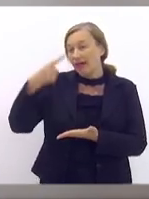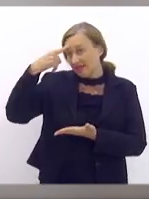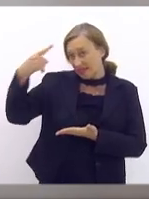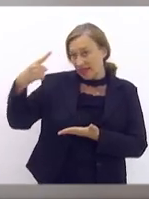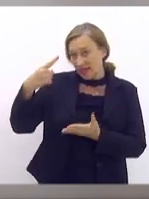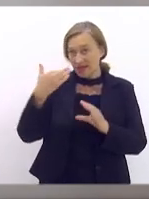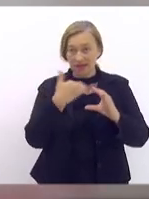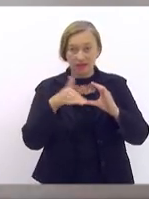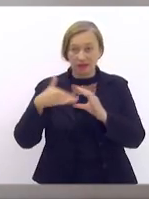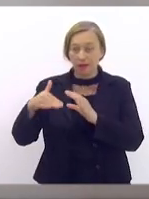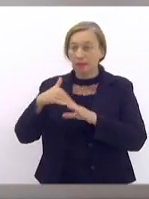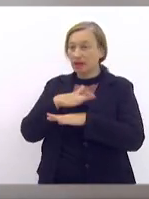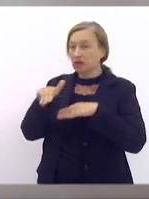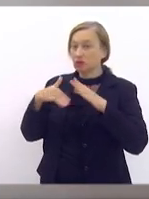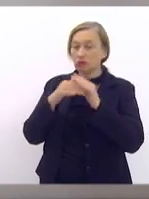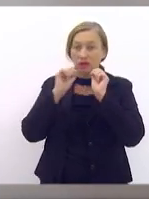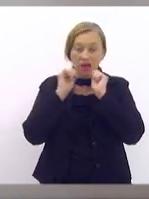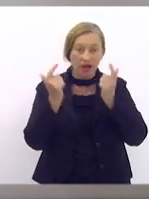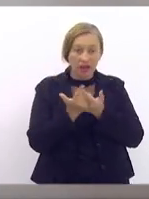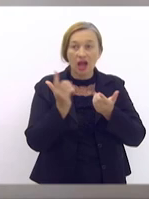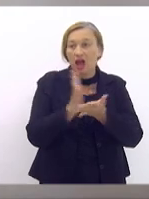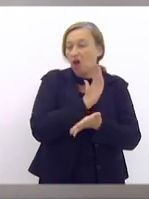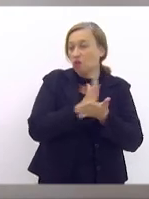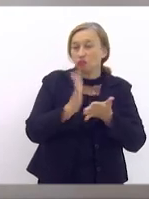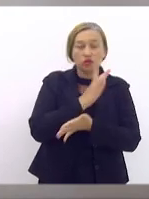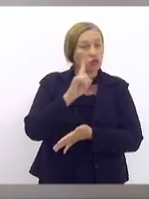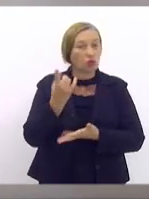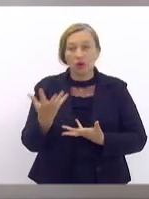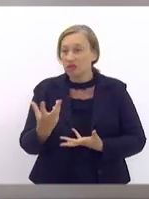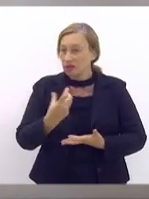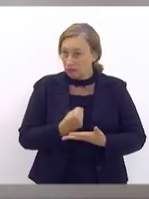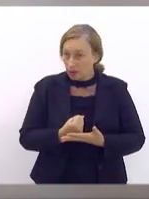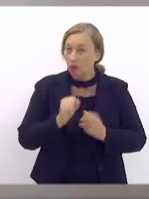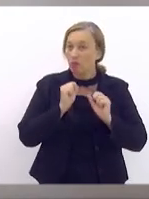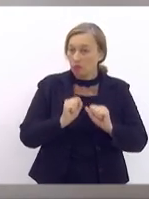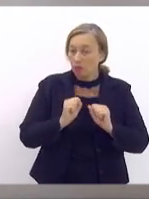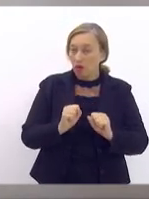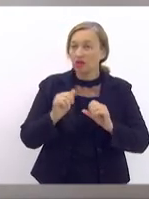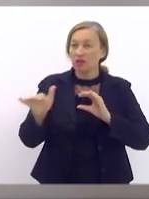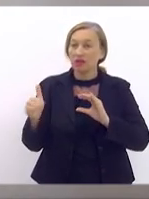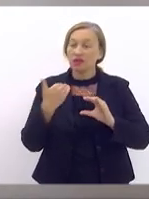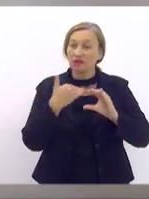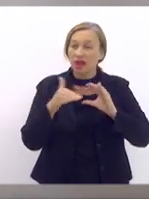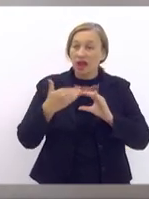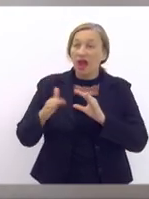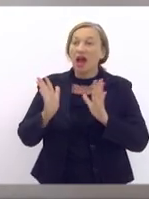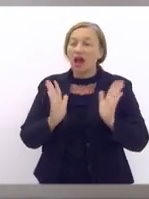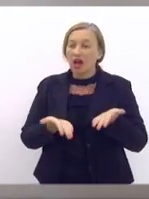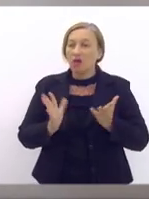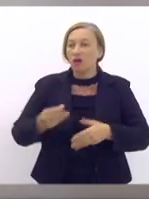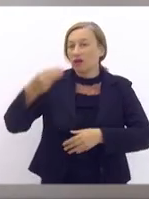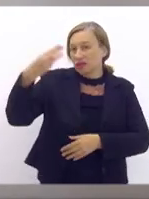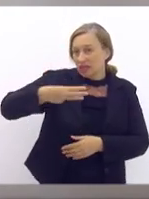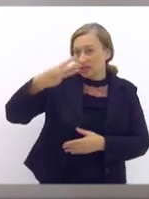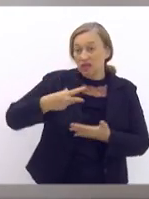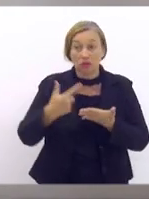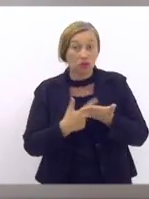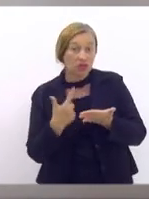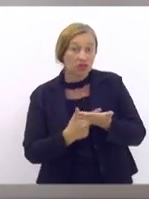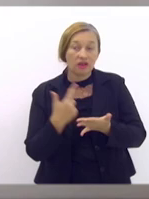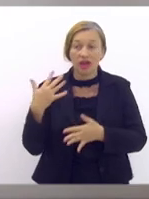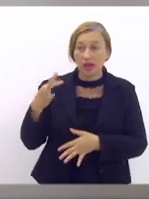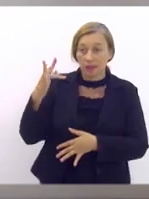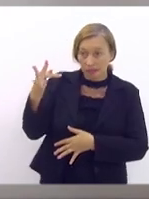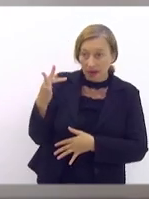para todas as assembleias. Eu acredito que tem algumas que não receberam mesmo, e a gente pode fazer esse envio. Agora que vai sair a terceira edição. Então, muito em